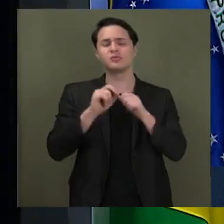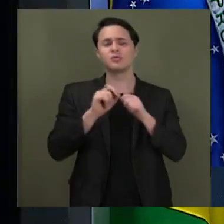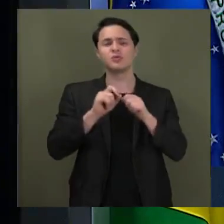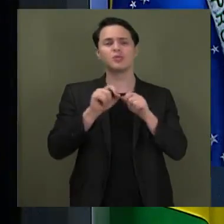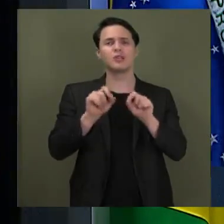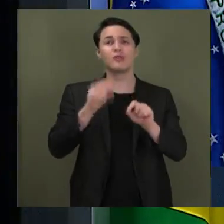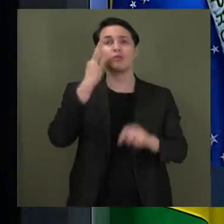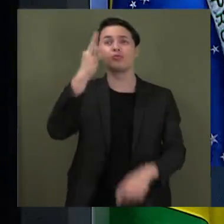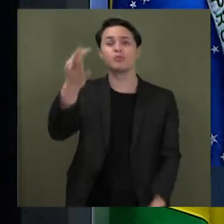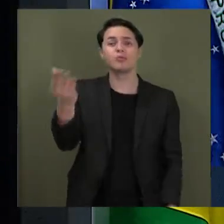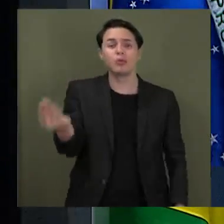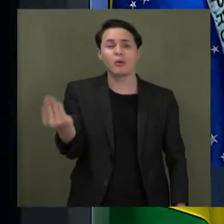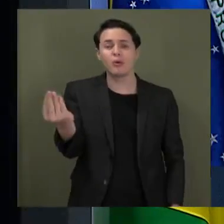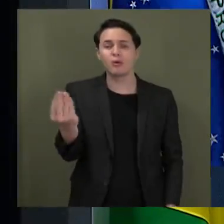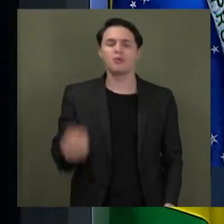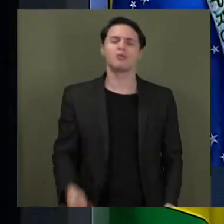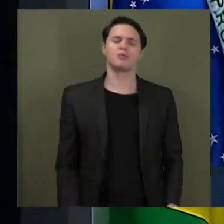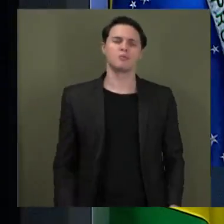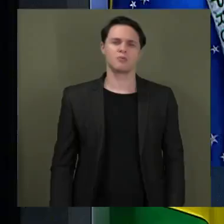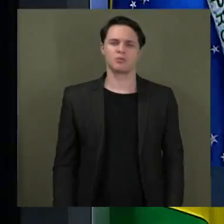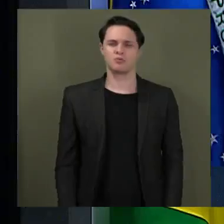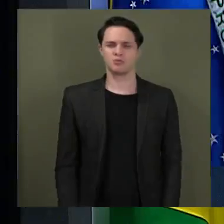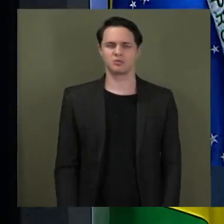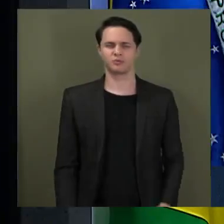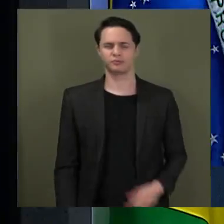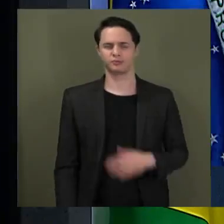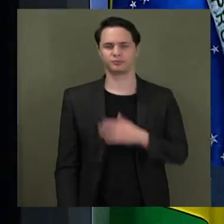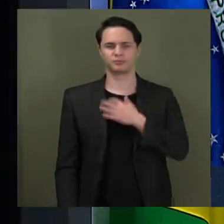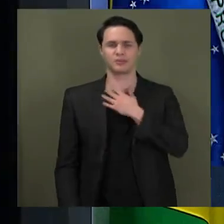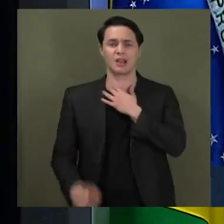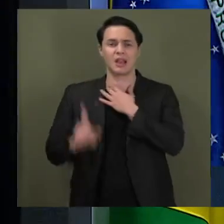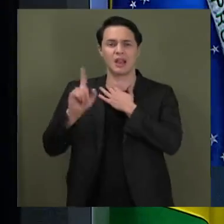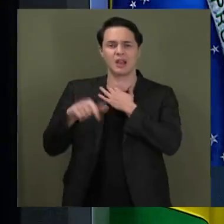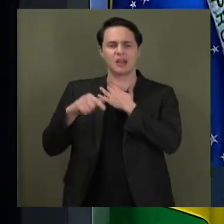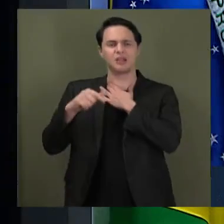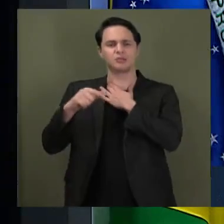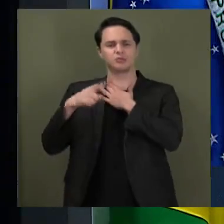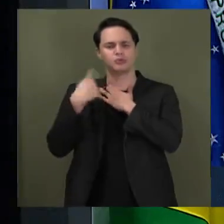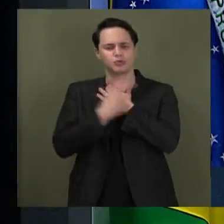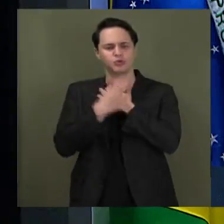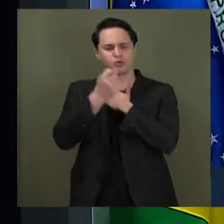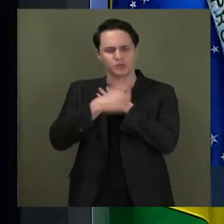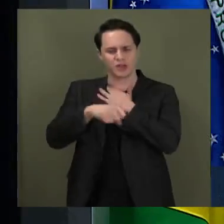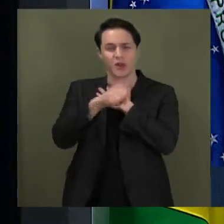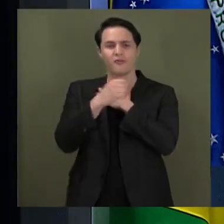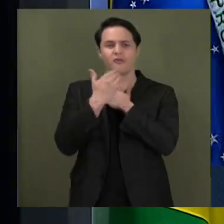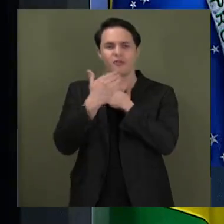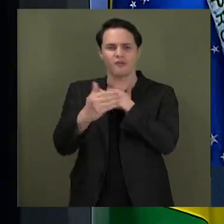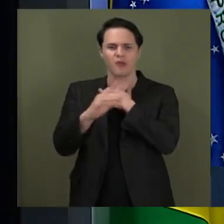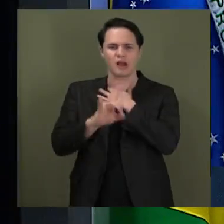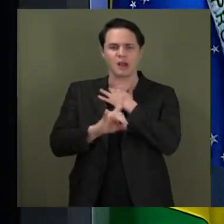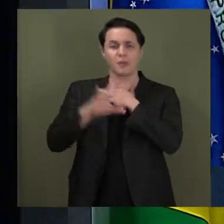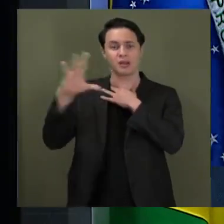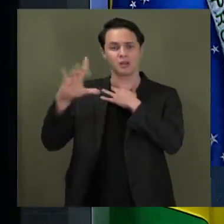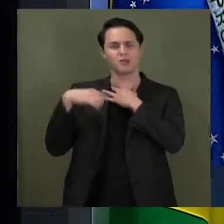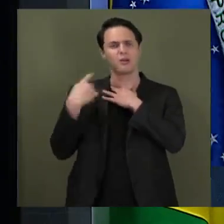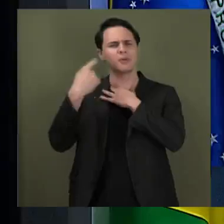ditadura. É uma bandeira da sociedade pela liberdade. Mas eu faço agora uma pergunta mais importante. E o Senado da